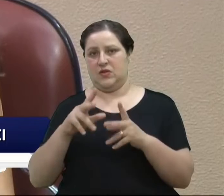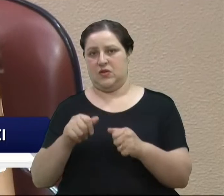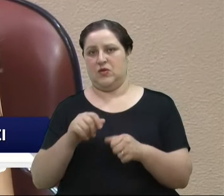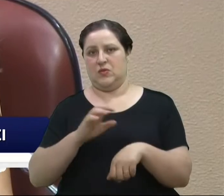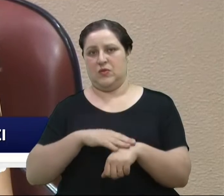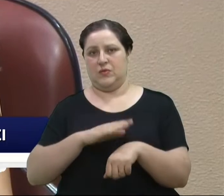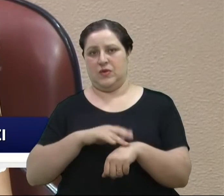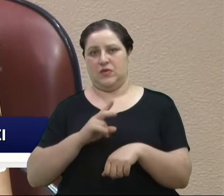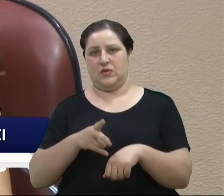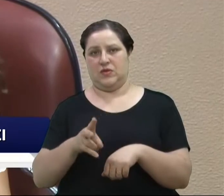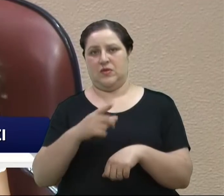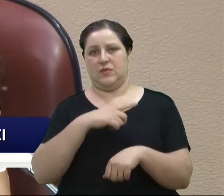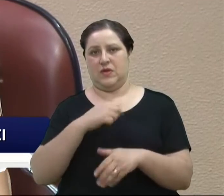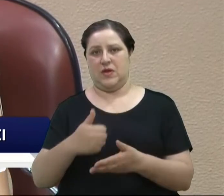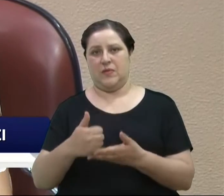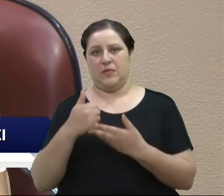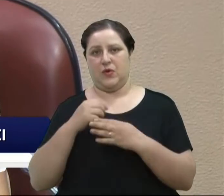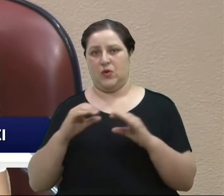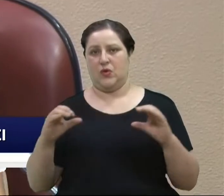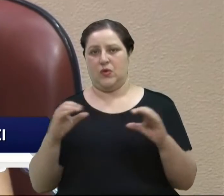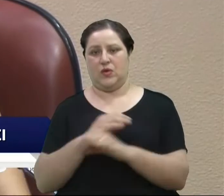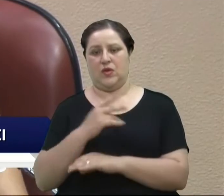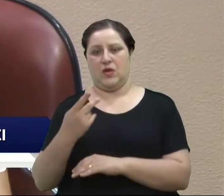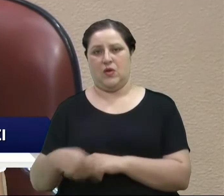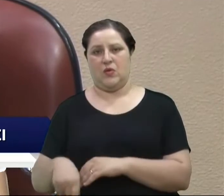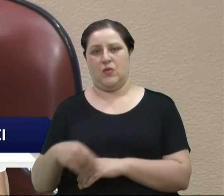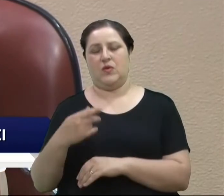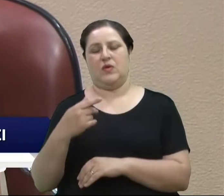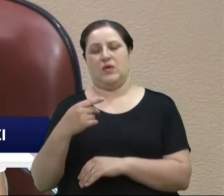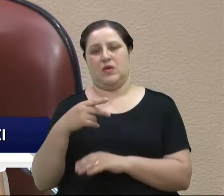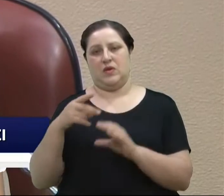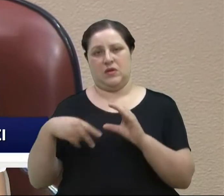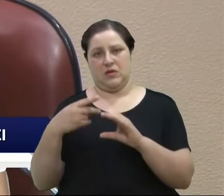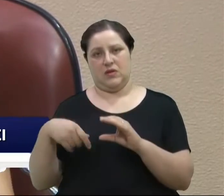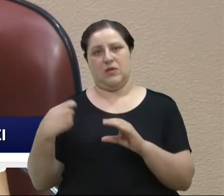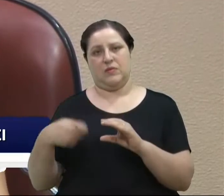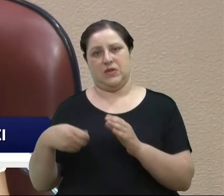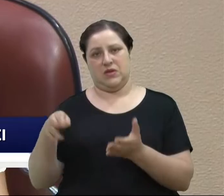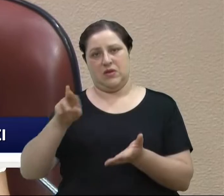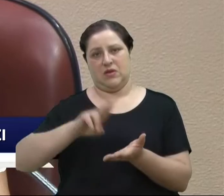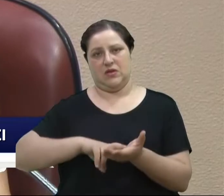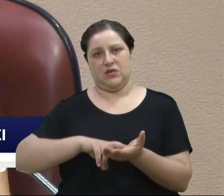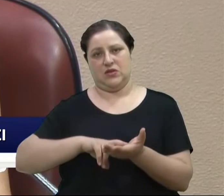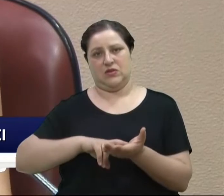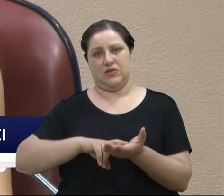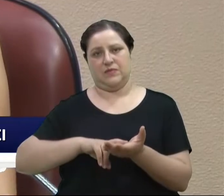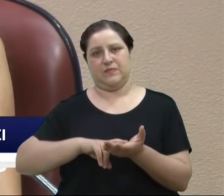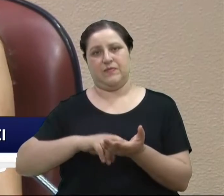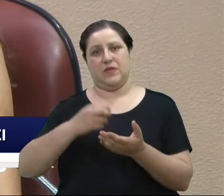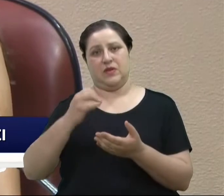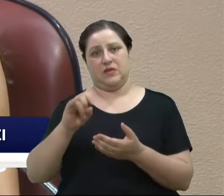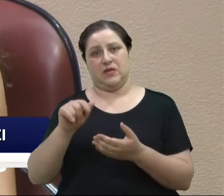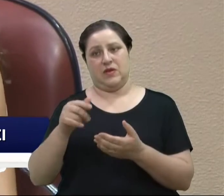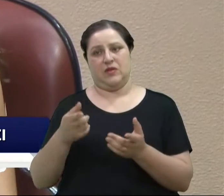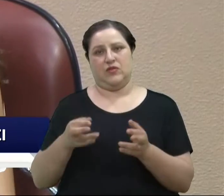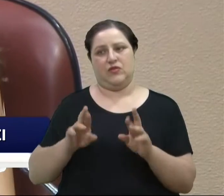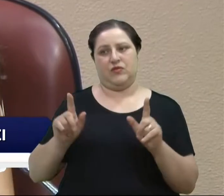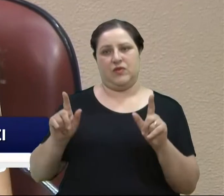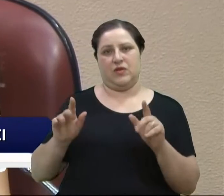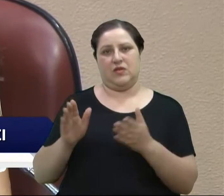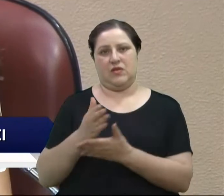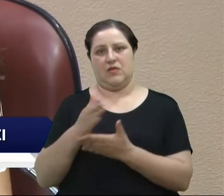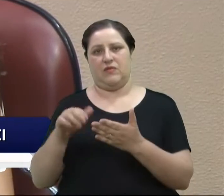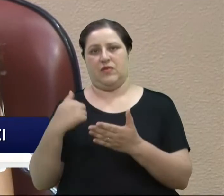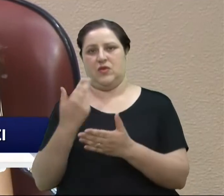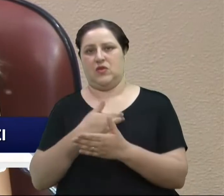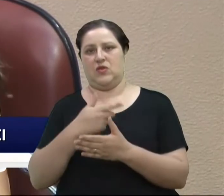sempre tivemos apoio total dessa casa, e isso precisa ser registrado. E se fosse diferente, talvez nós